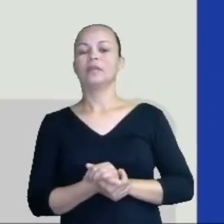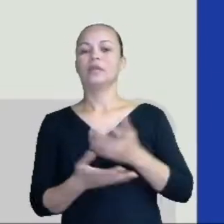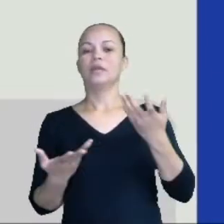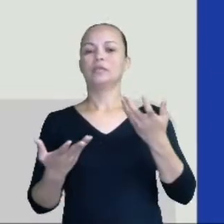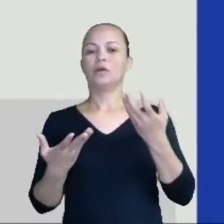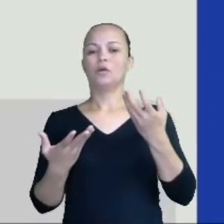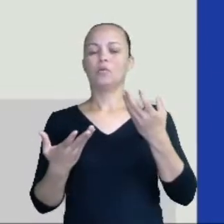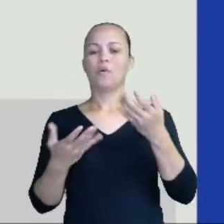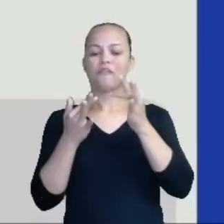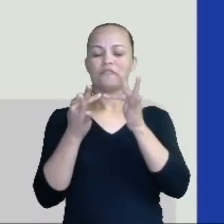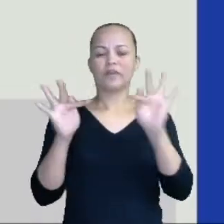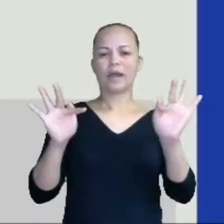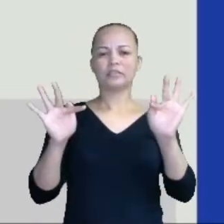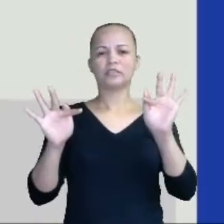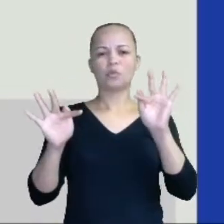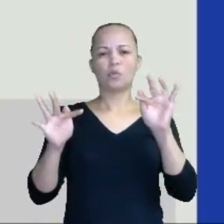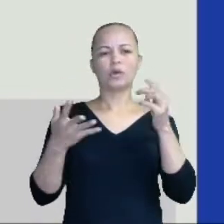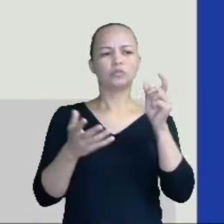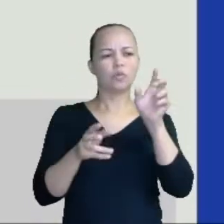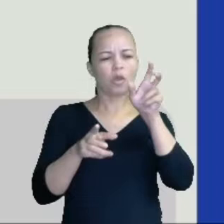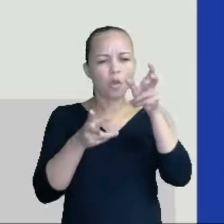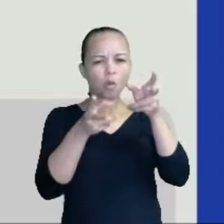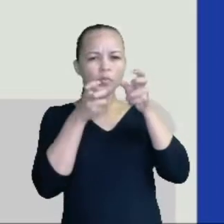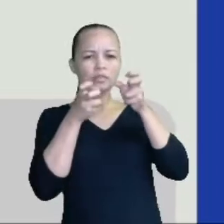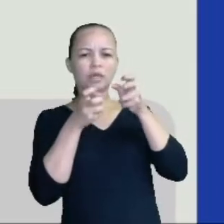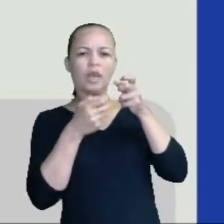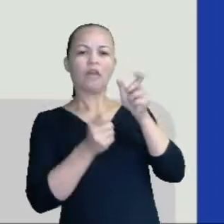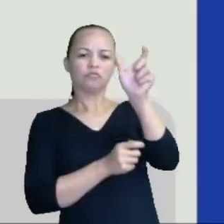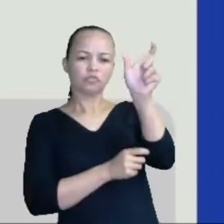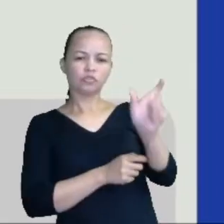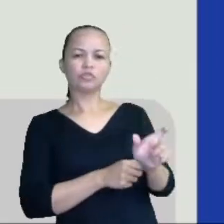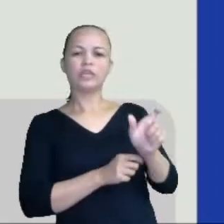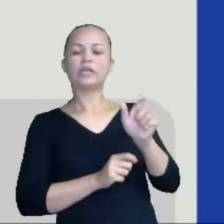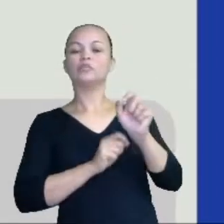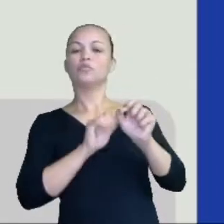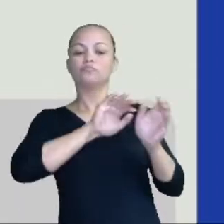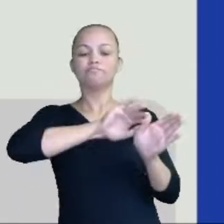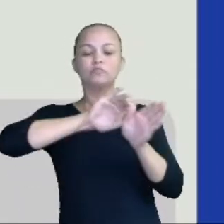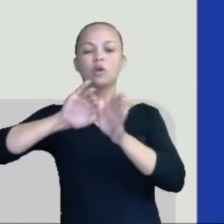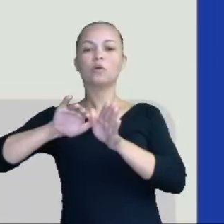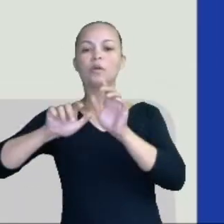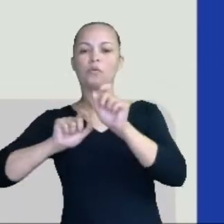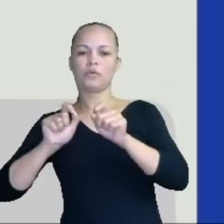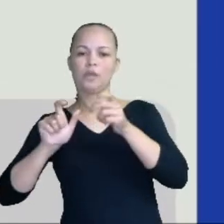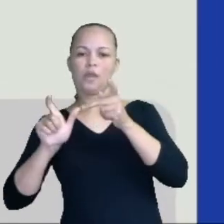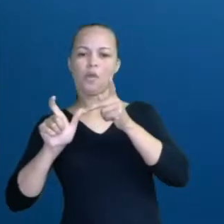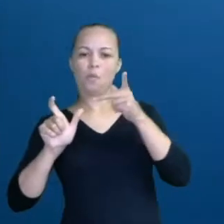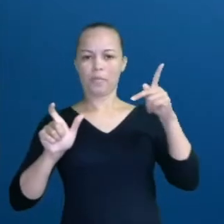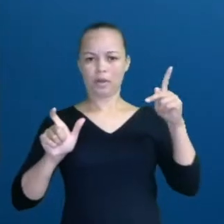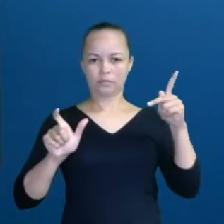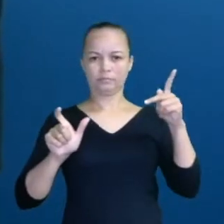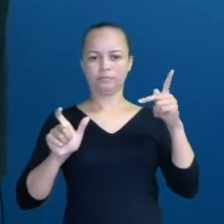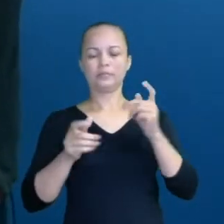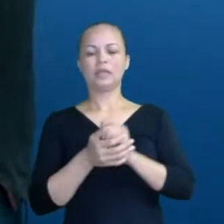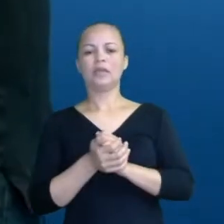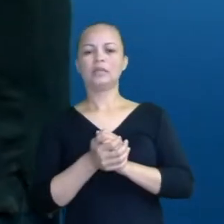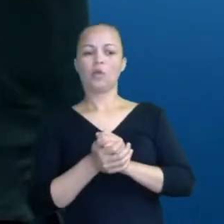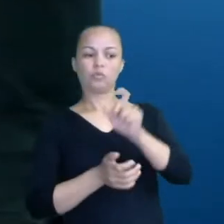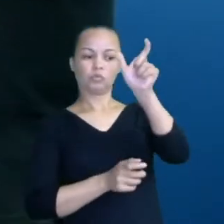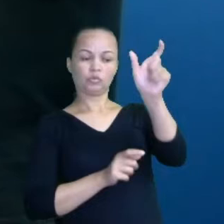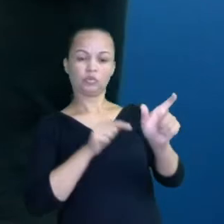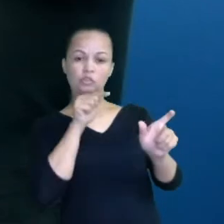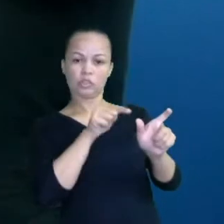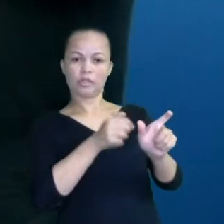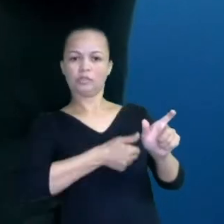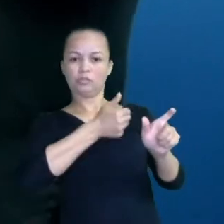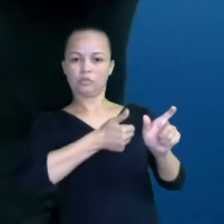o sujeito, o que sobra é o predicado. Ou seja, como eu sei que o sujeito dessa primeira frase